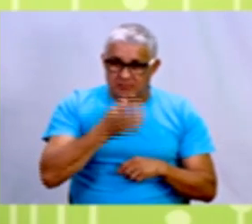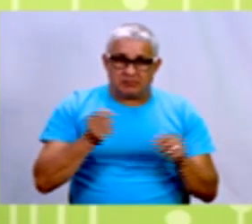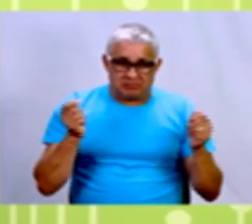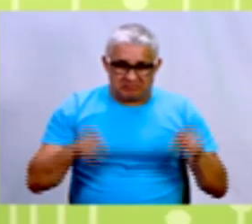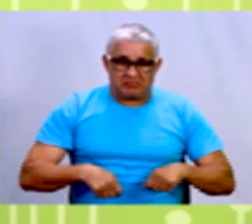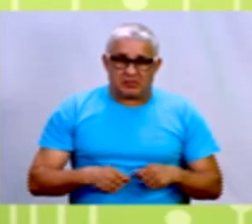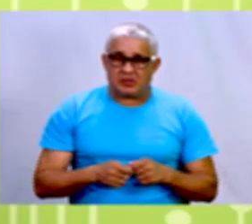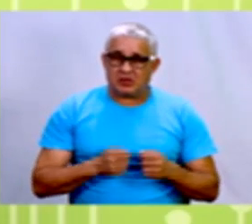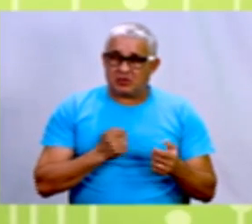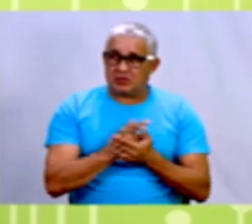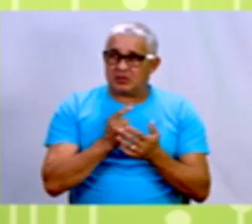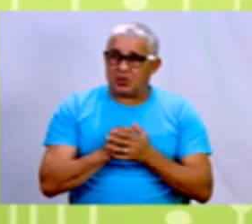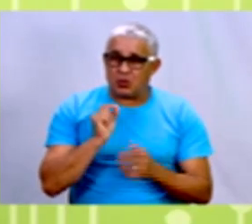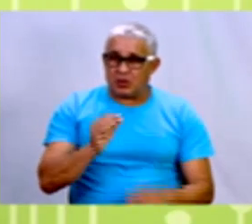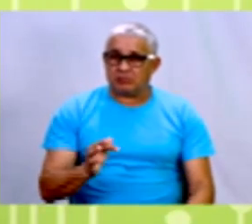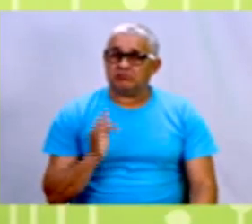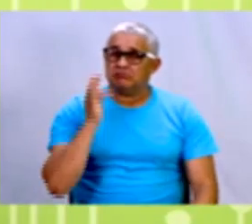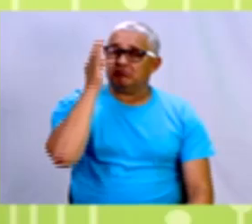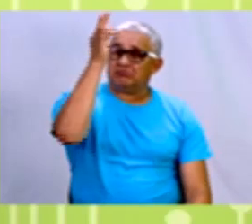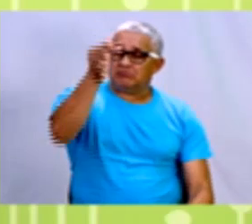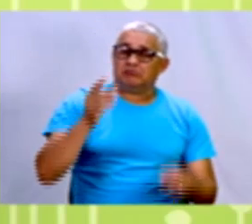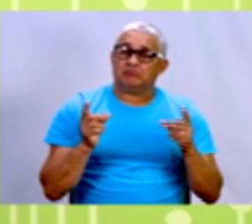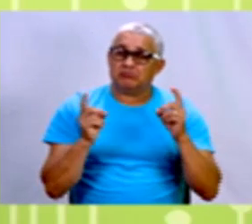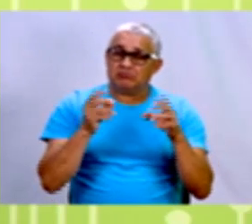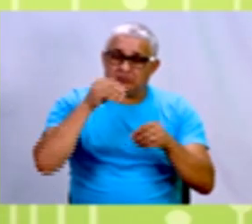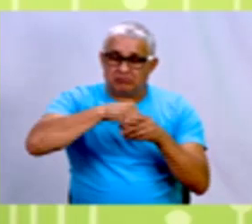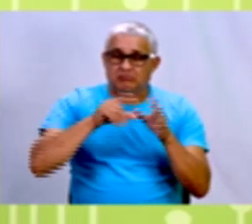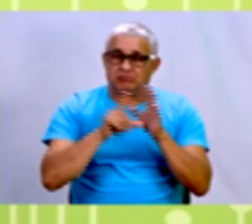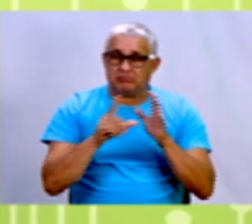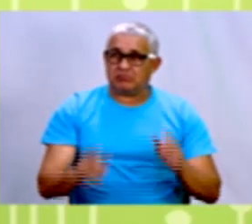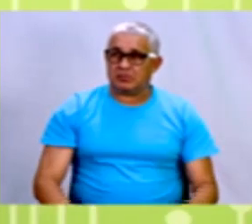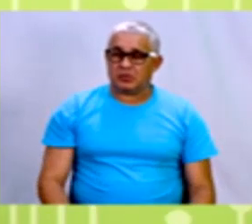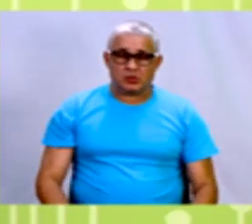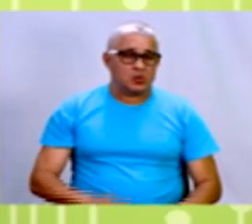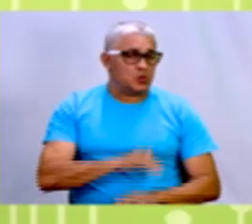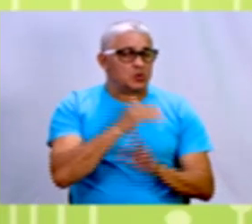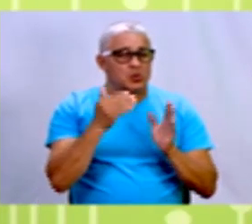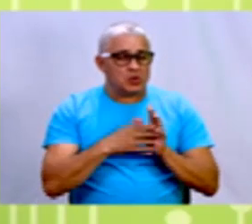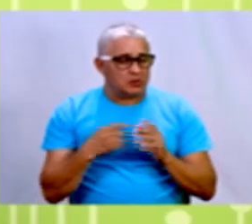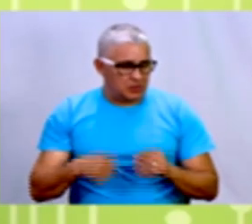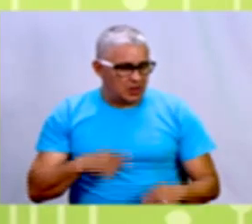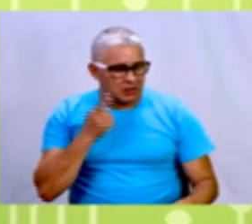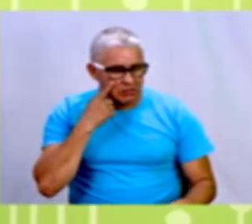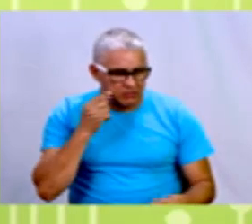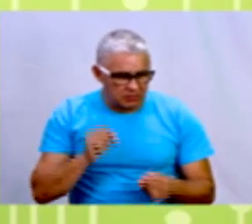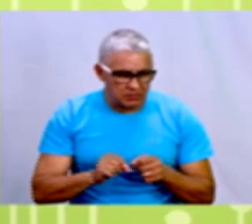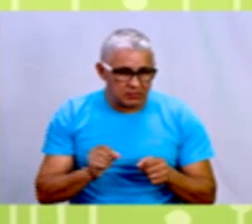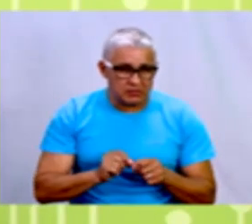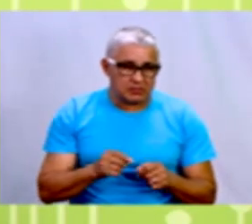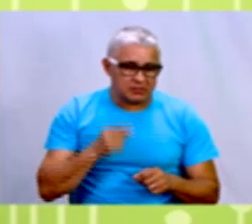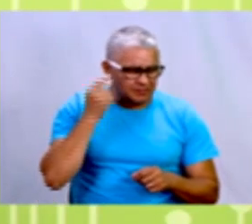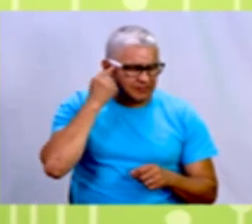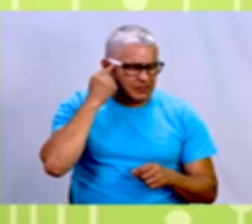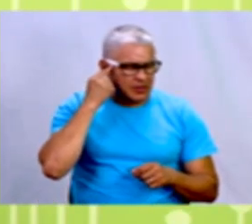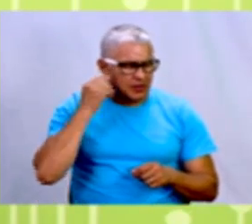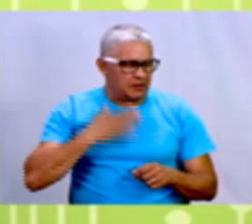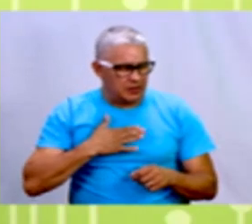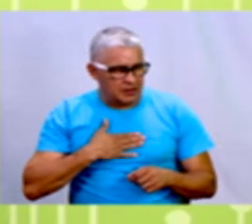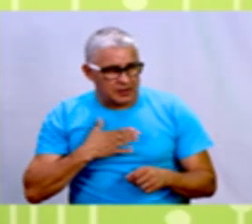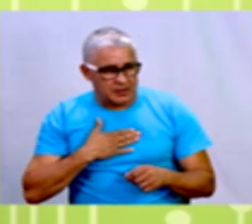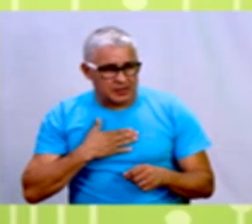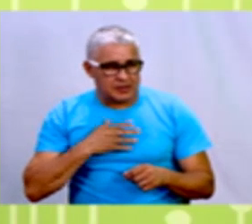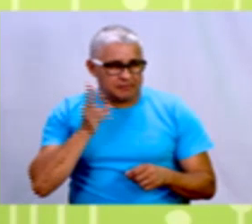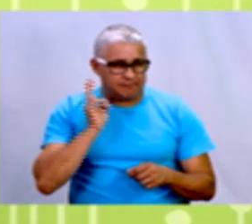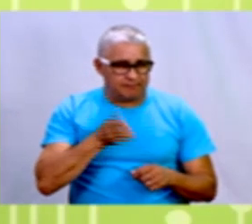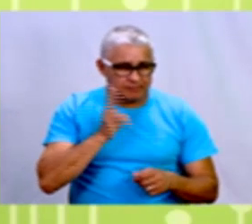que é a projeção que eu vou ter de vendas para essa loja? Então, tudo isso a gente vai fazer. Qual que vai ser a minha despesa fixa